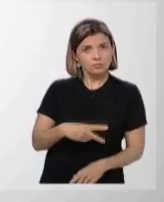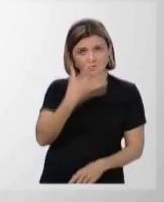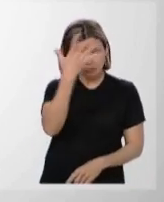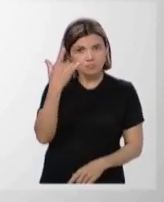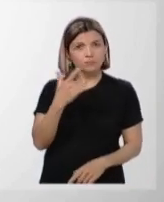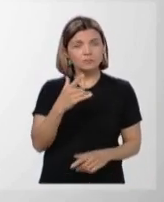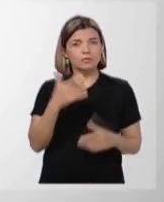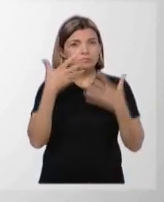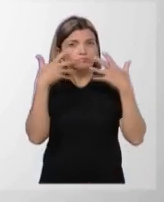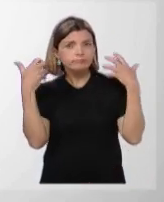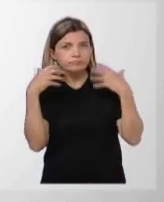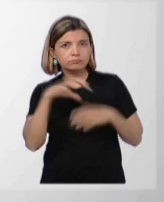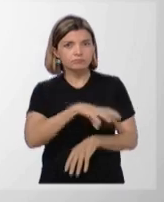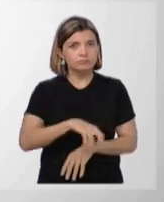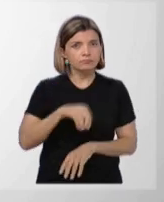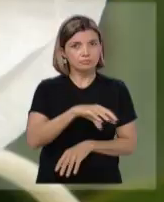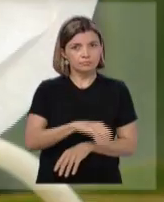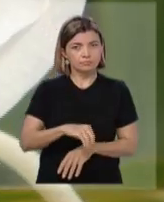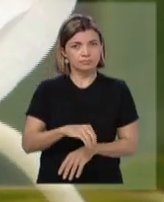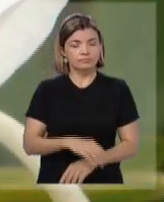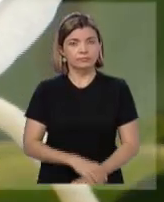como produtores.